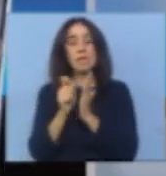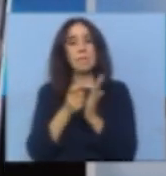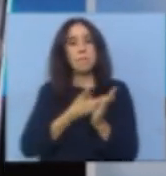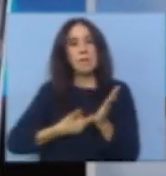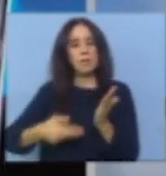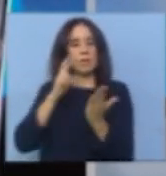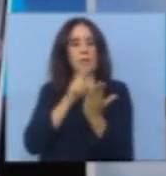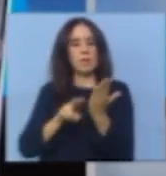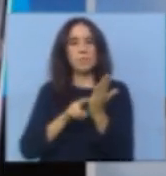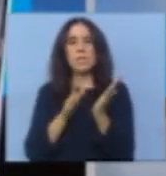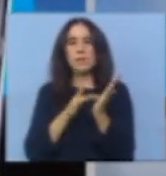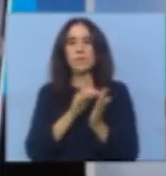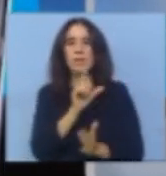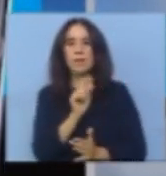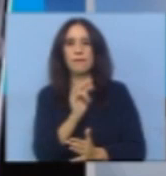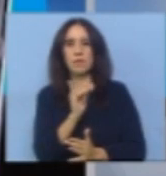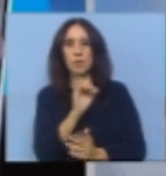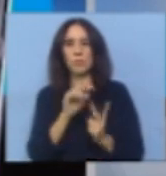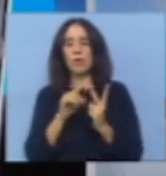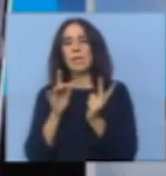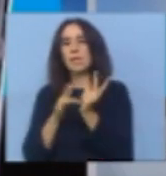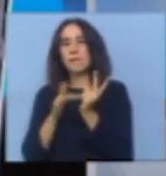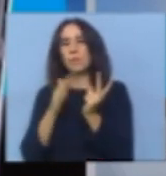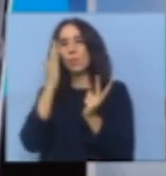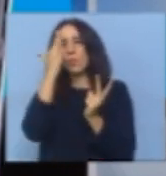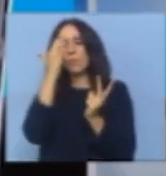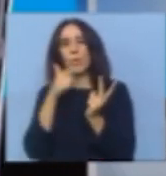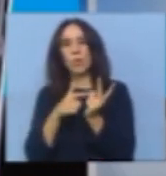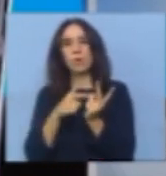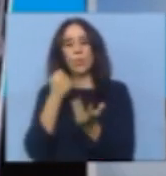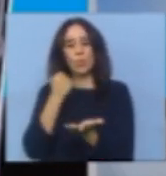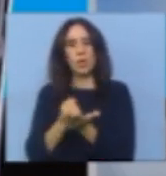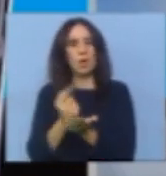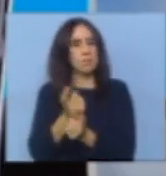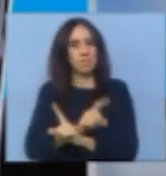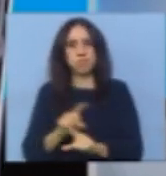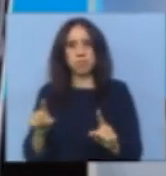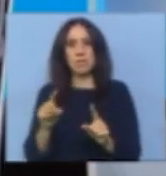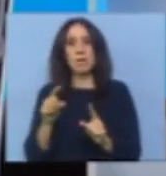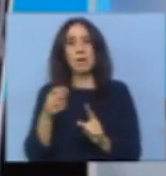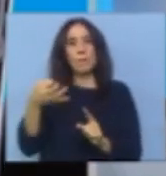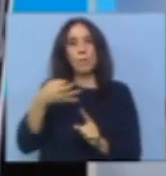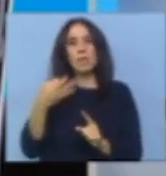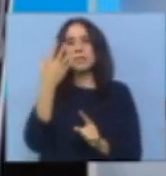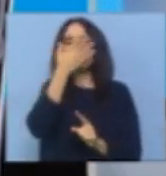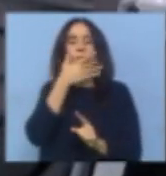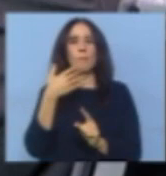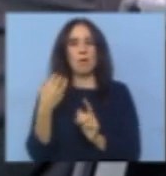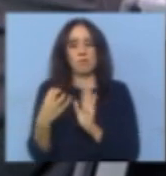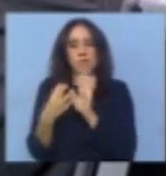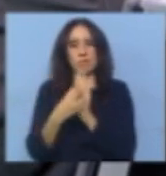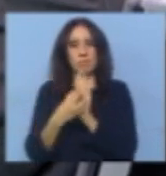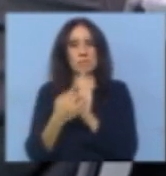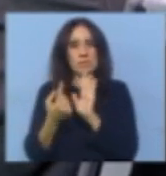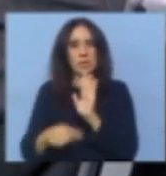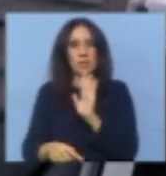do Levítico, do livro dos Números, onde é proibido cunhar moedas com imagens humanas, com figurações,